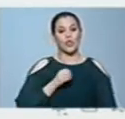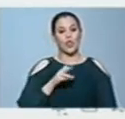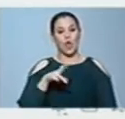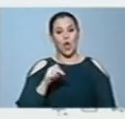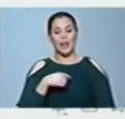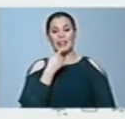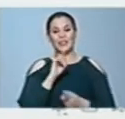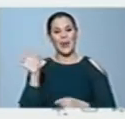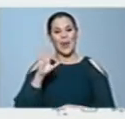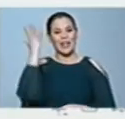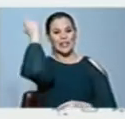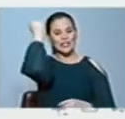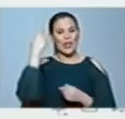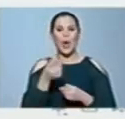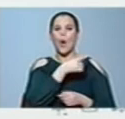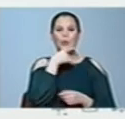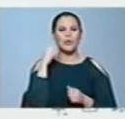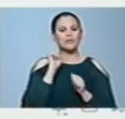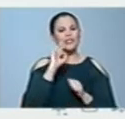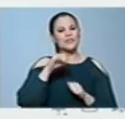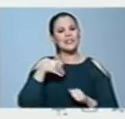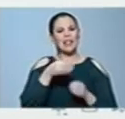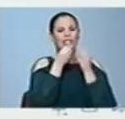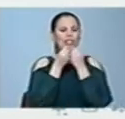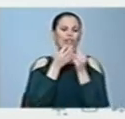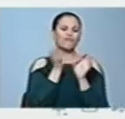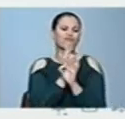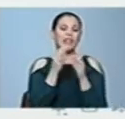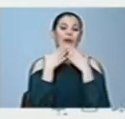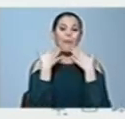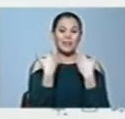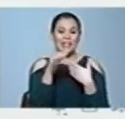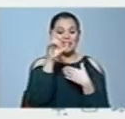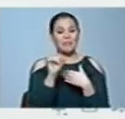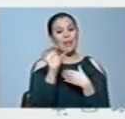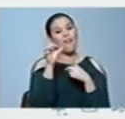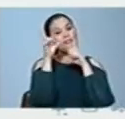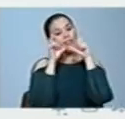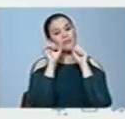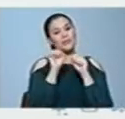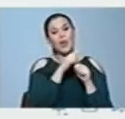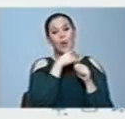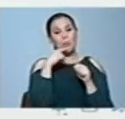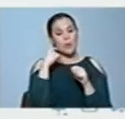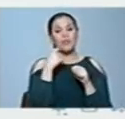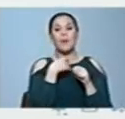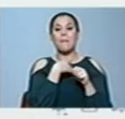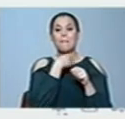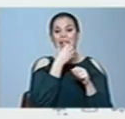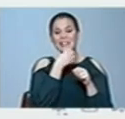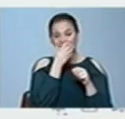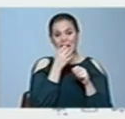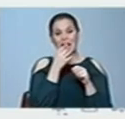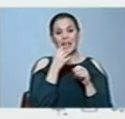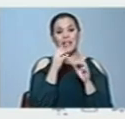curtir a lacoste no gol do nosso fim de semana divinal obrigada também com uma foto do bolo de maçã foi por ora quem vai eu